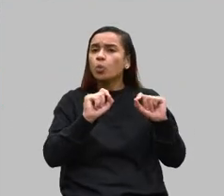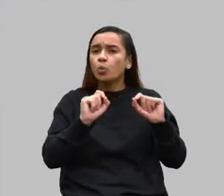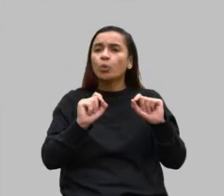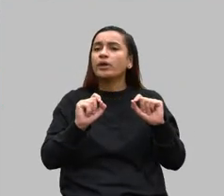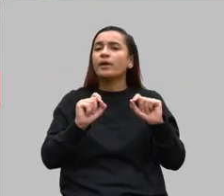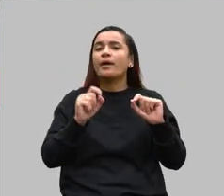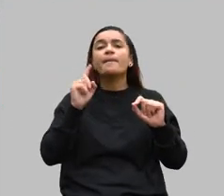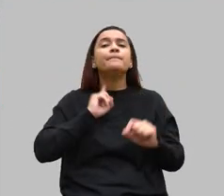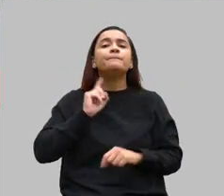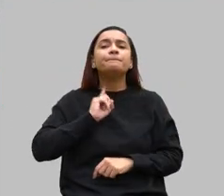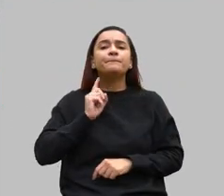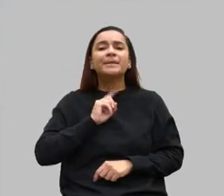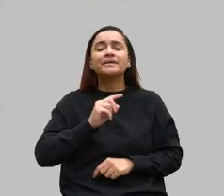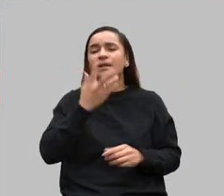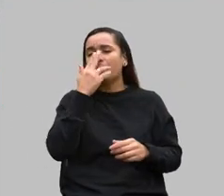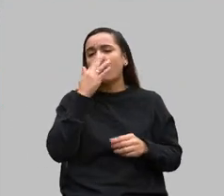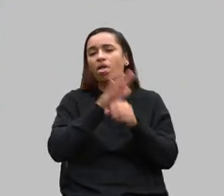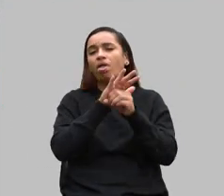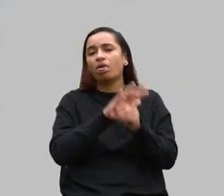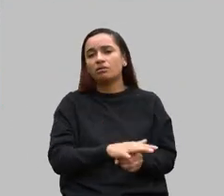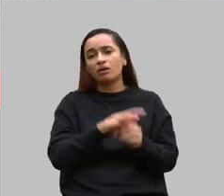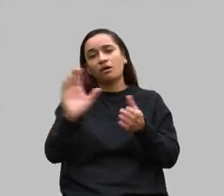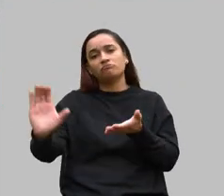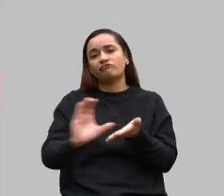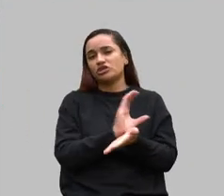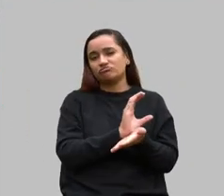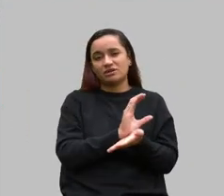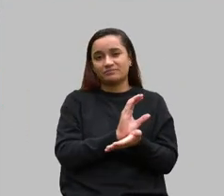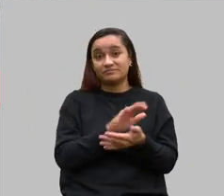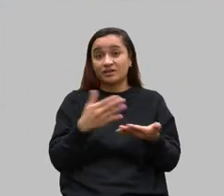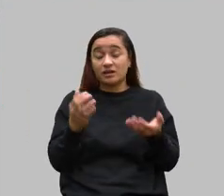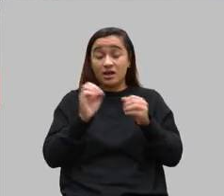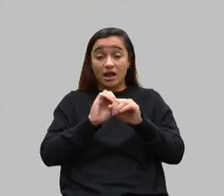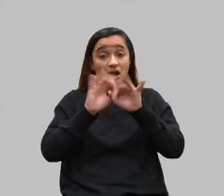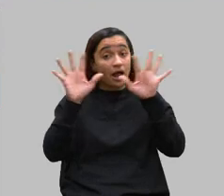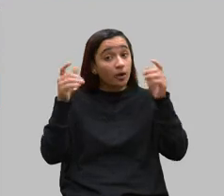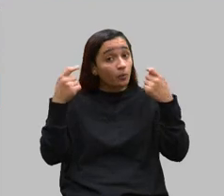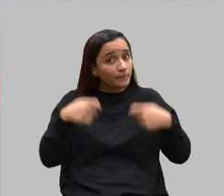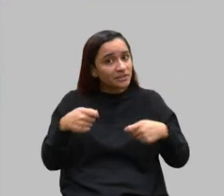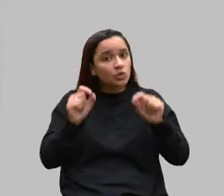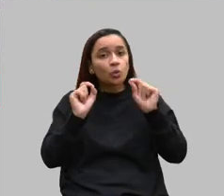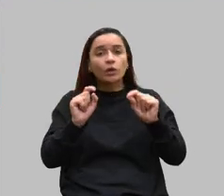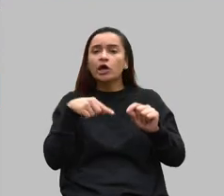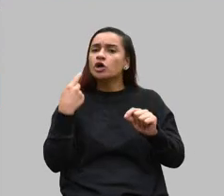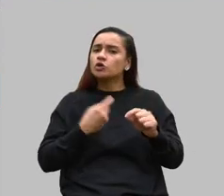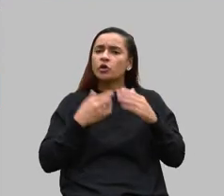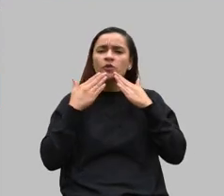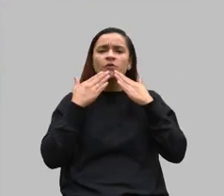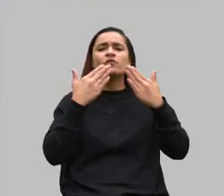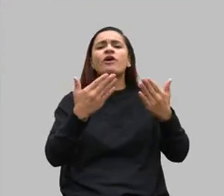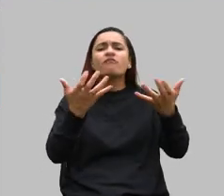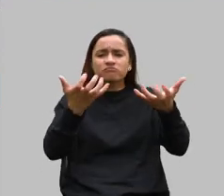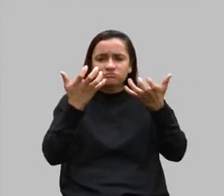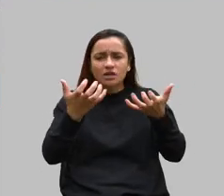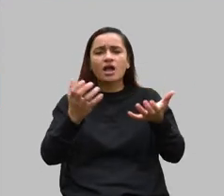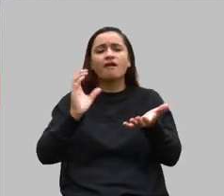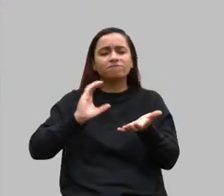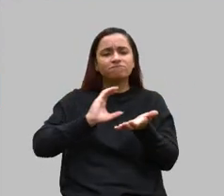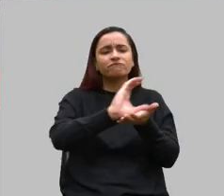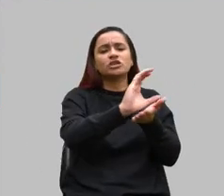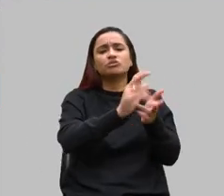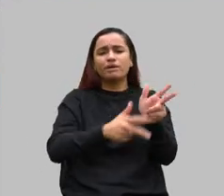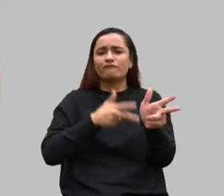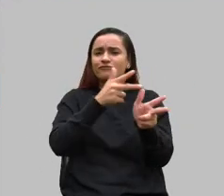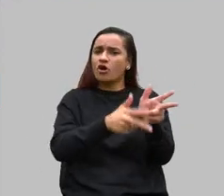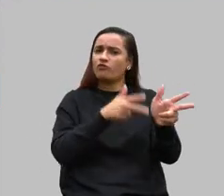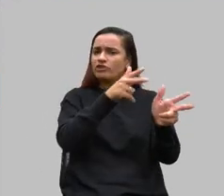aos investimentos ferros então para deixar muito clara a posição do Estado Nós somos totalmente favoráveis a investimento em ferrovia né eu não tenho dúvida